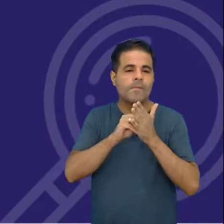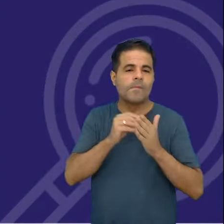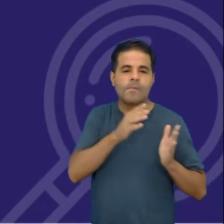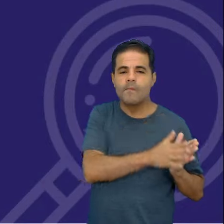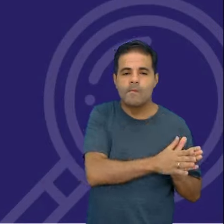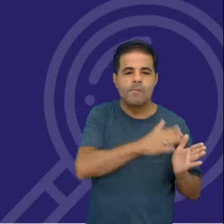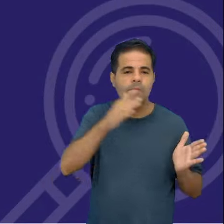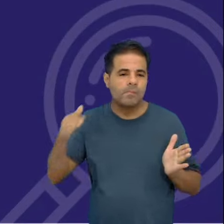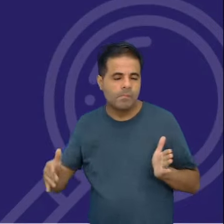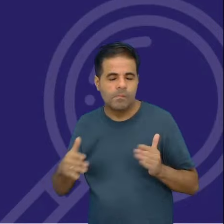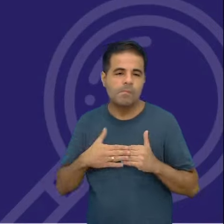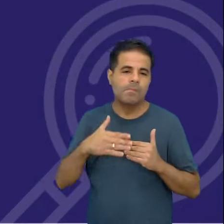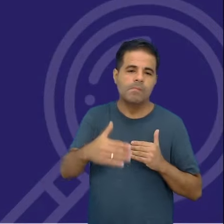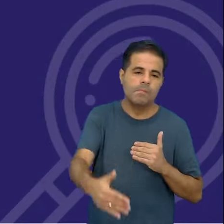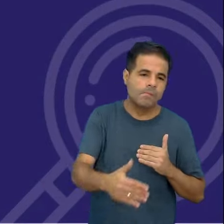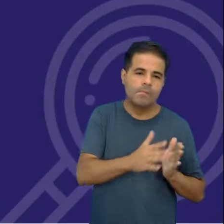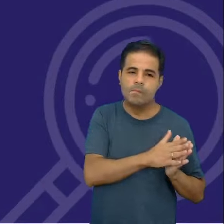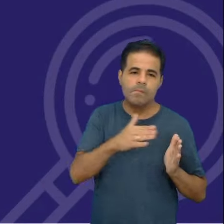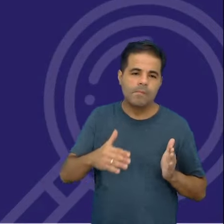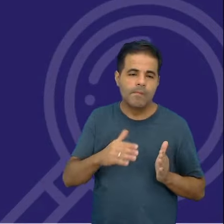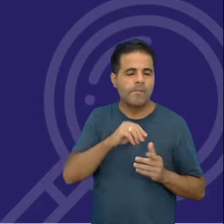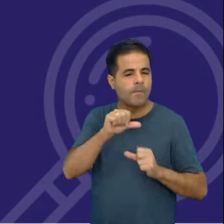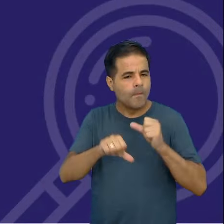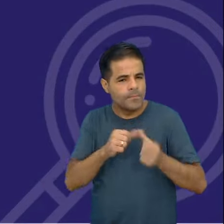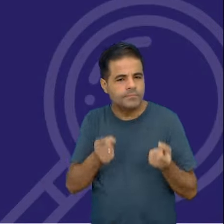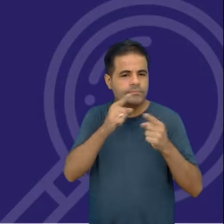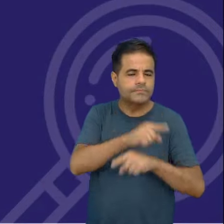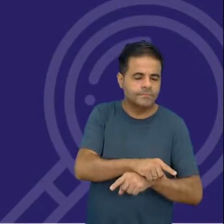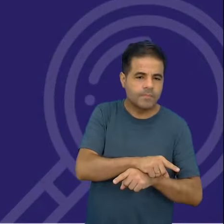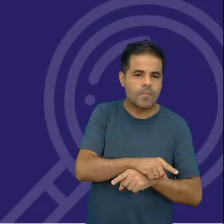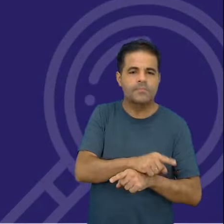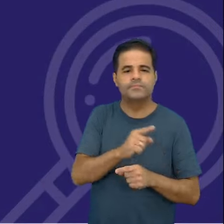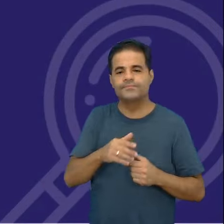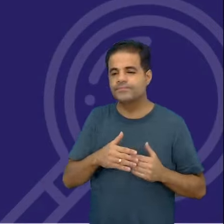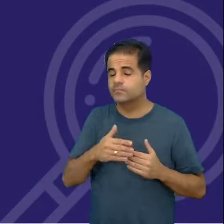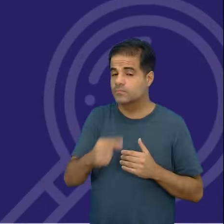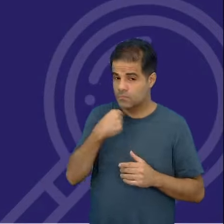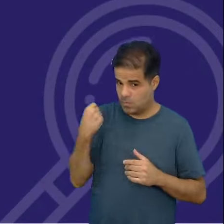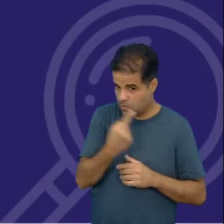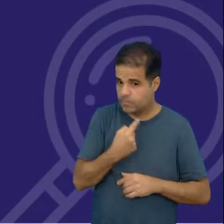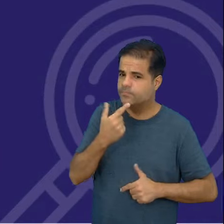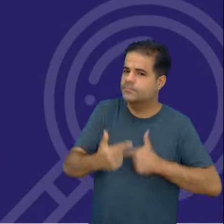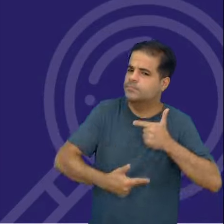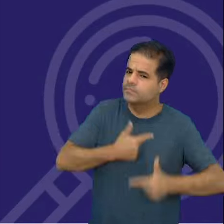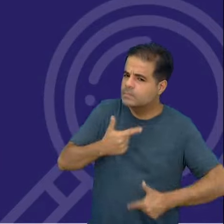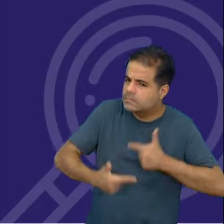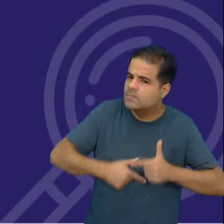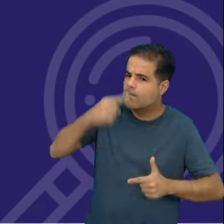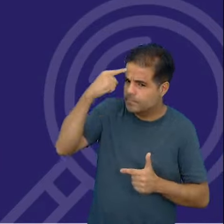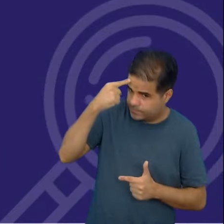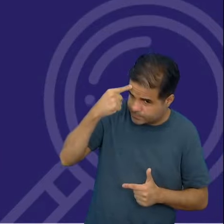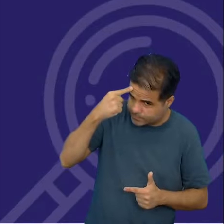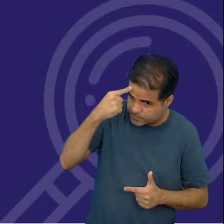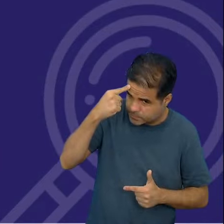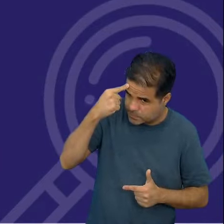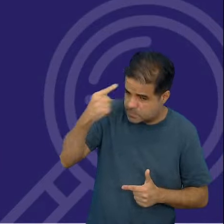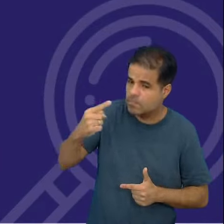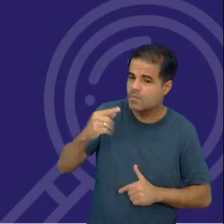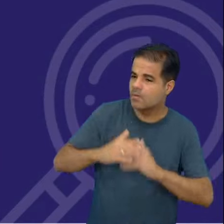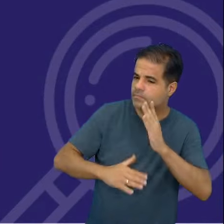ou não reversível, revertível ou não revertível. Quando a gente está trabalhando com essa ideia da reversibilidade de